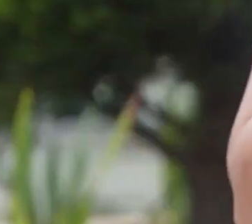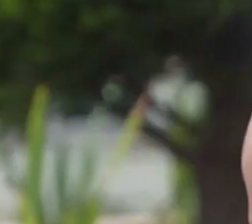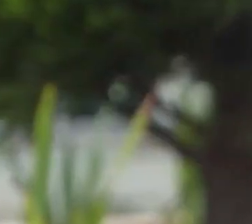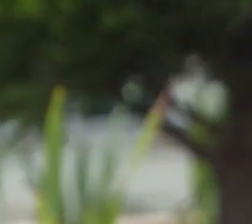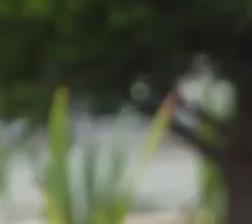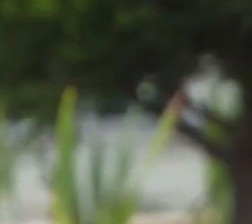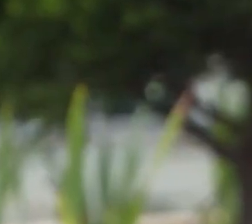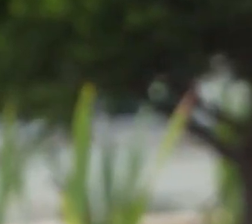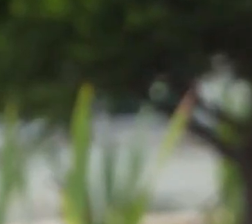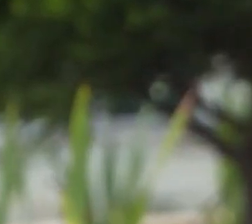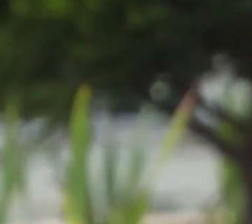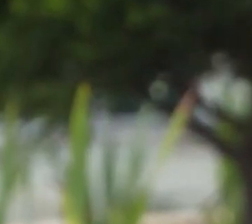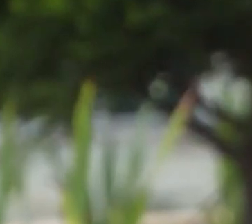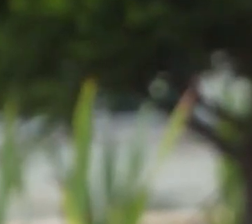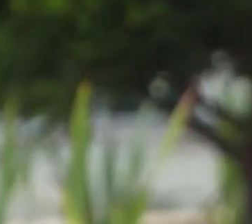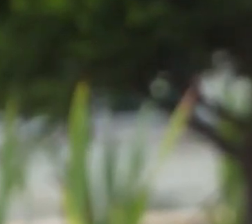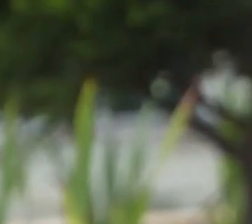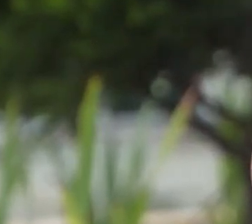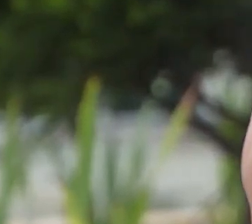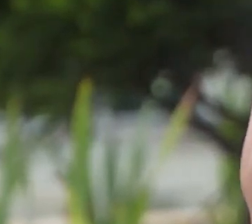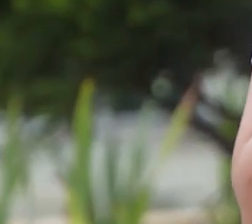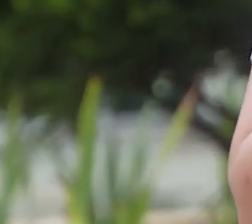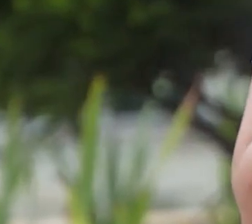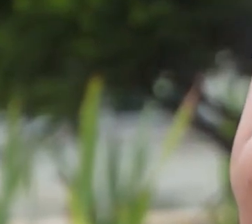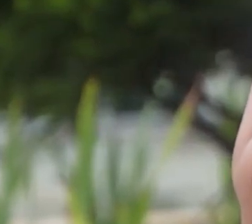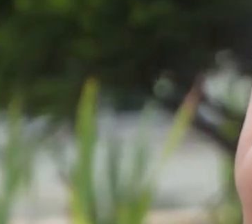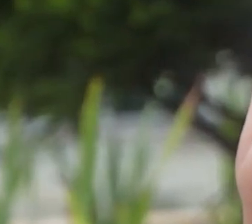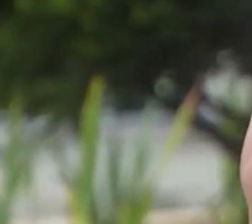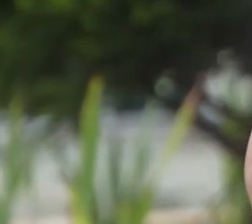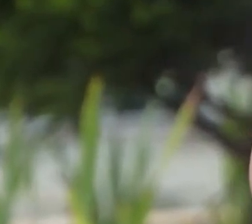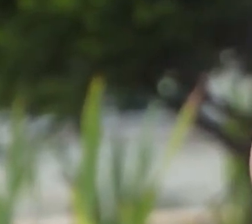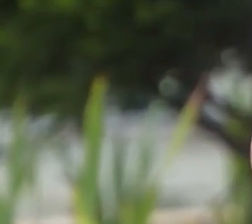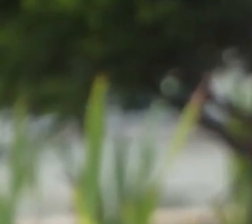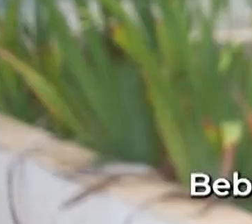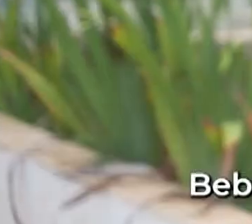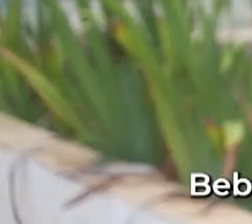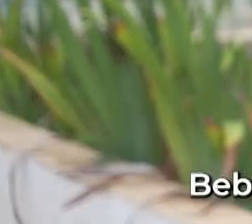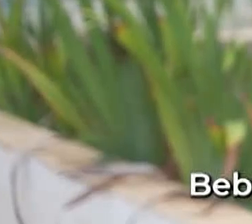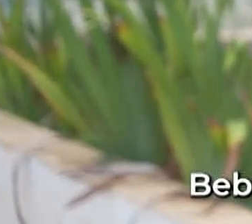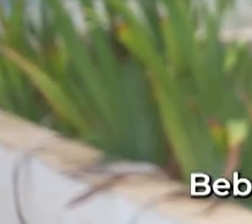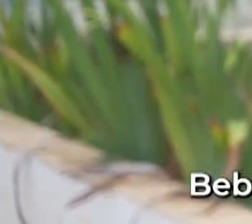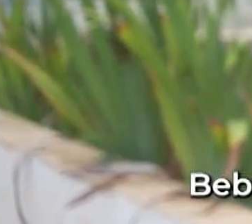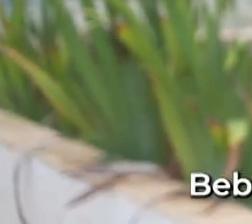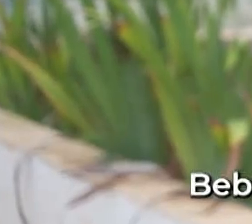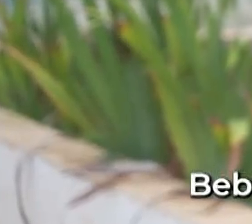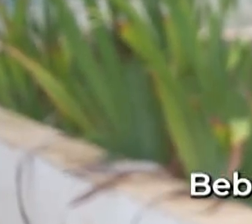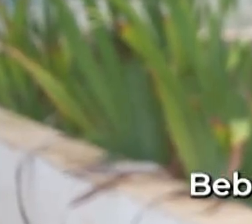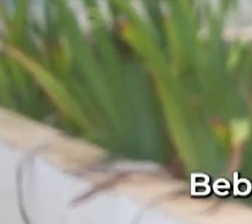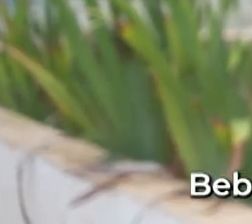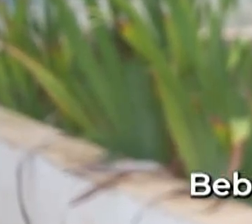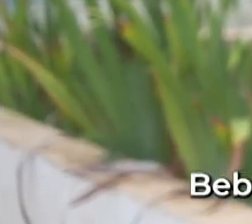doença. Por isso, o mais importante é focar na reposição dos líquidos. Beba água, se alimente bem e não